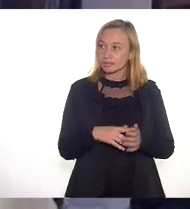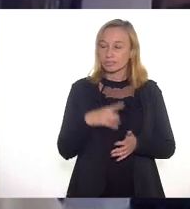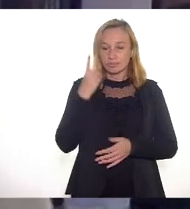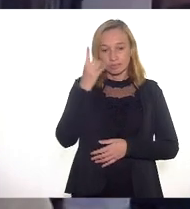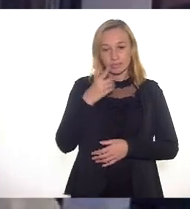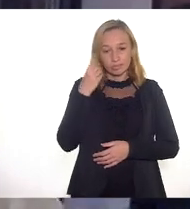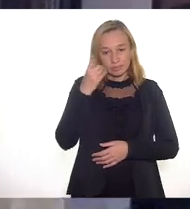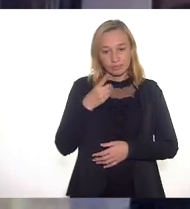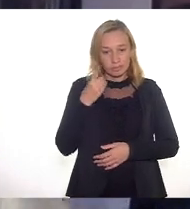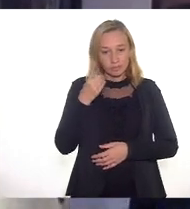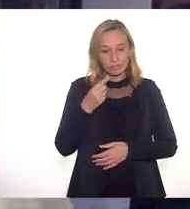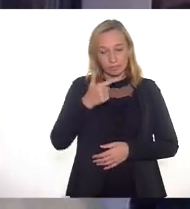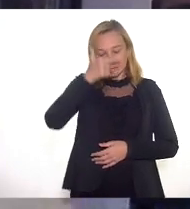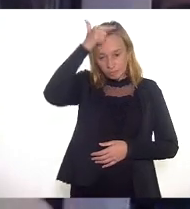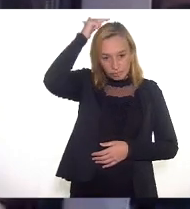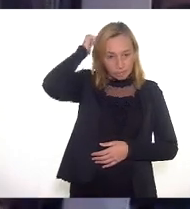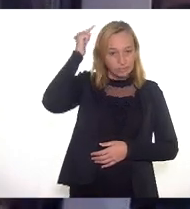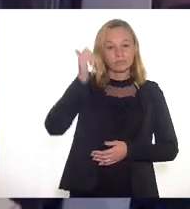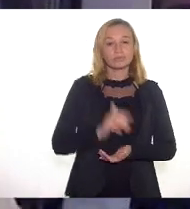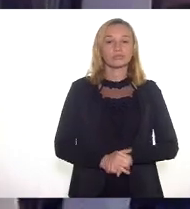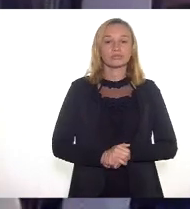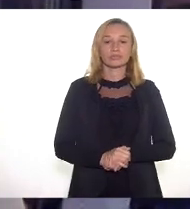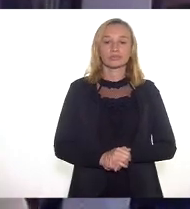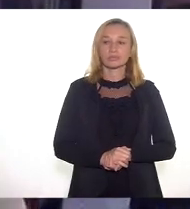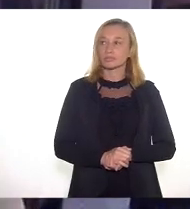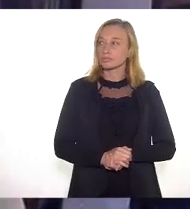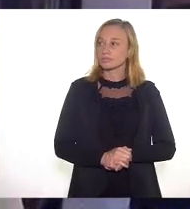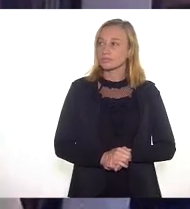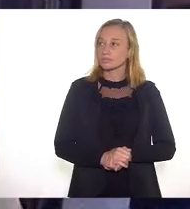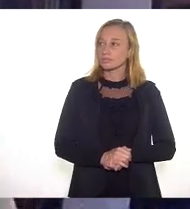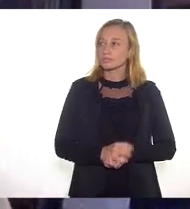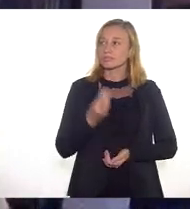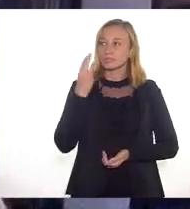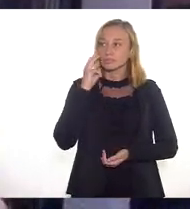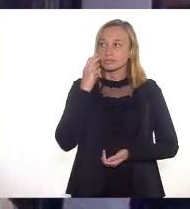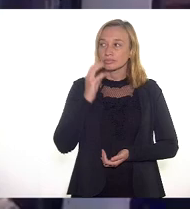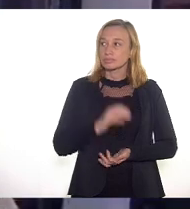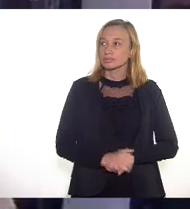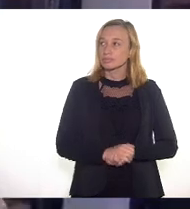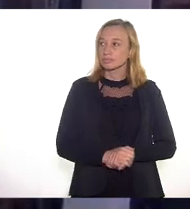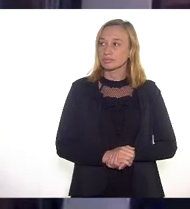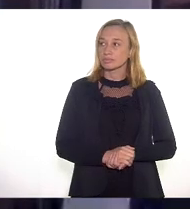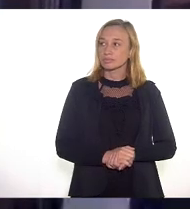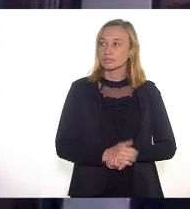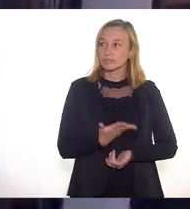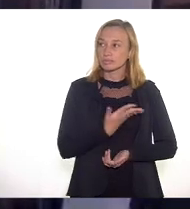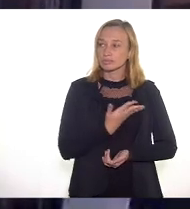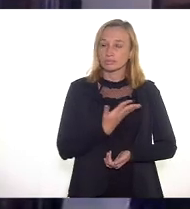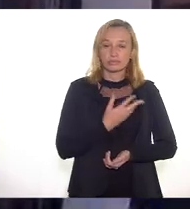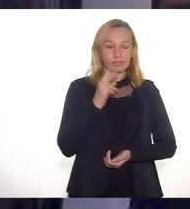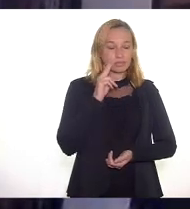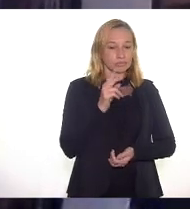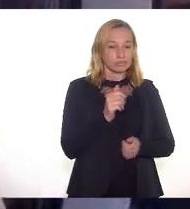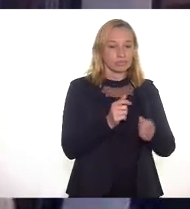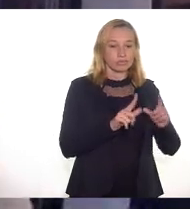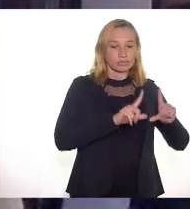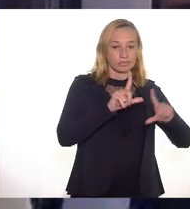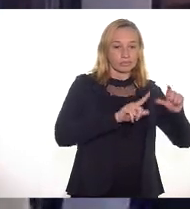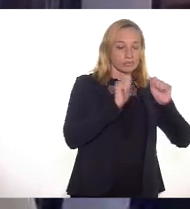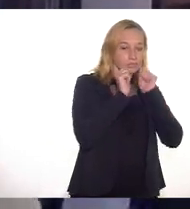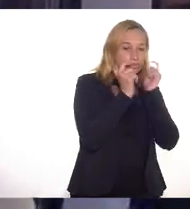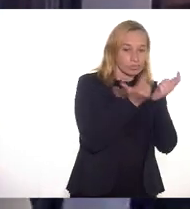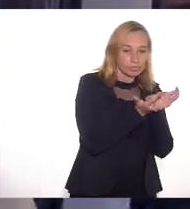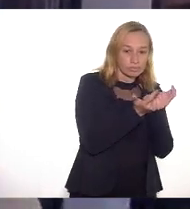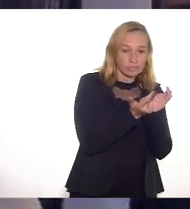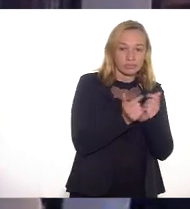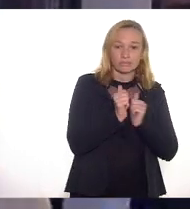presentes, deputado Luiz Paulo Correia da Rocha, deputado Valdeir Carneiro. companheiros que nos assistem pela TV Alerj e aqueles